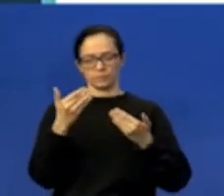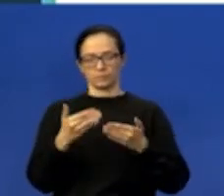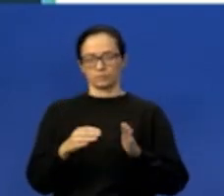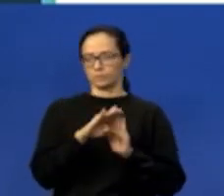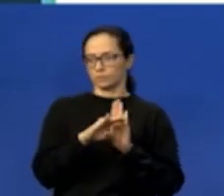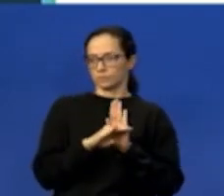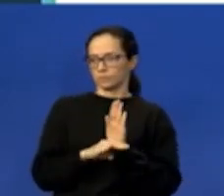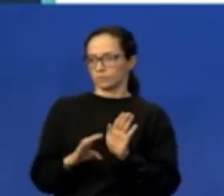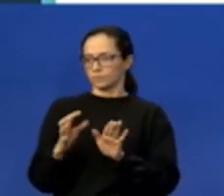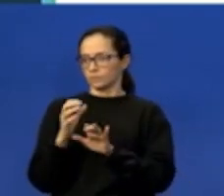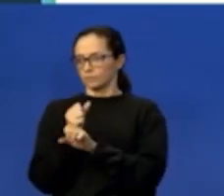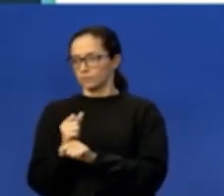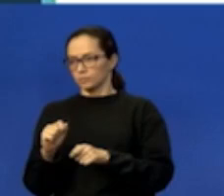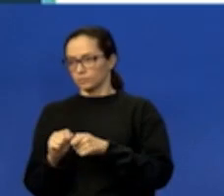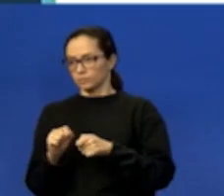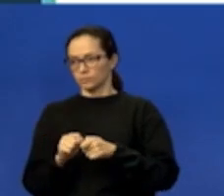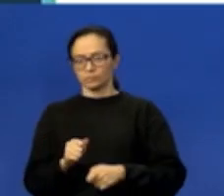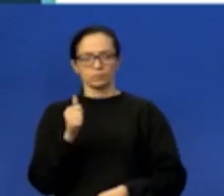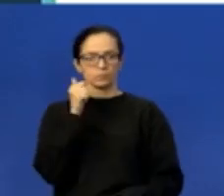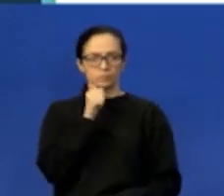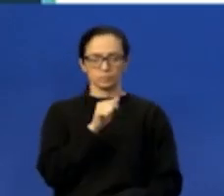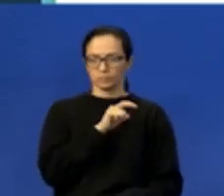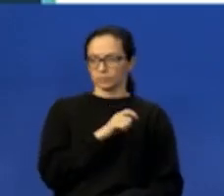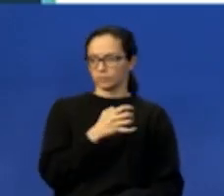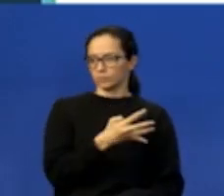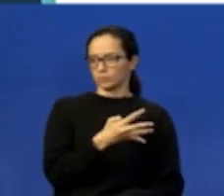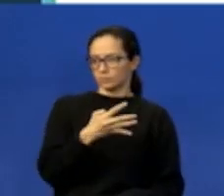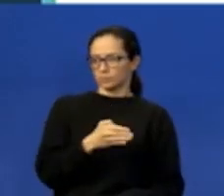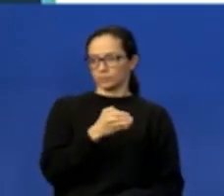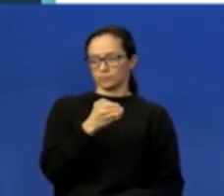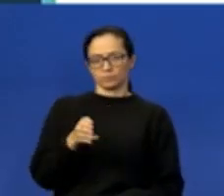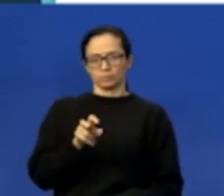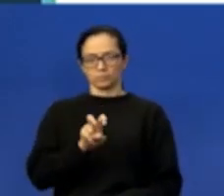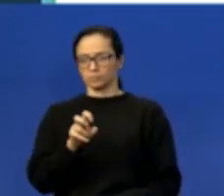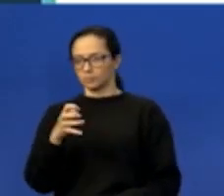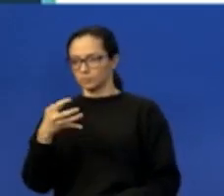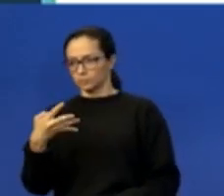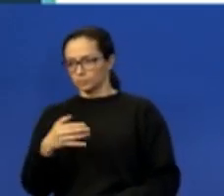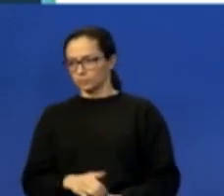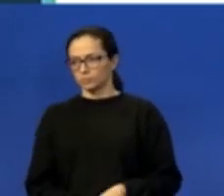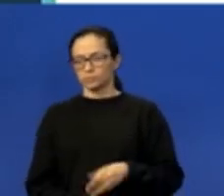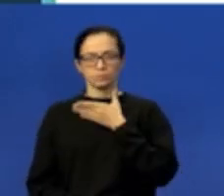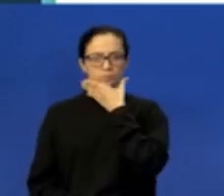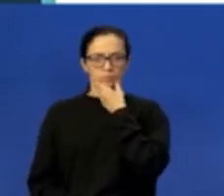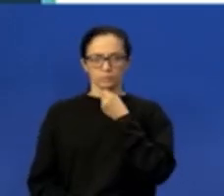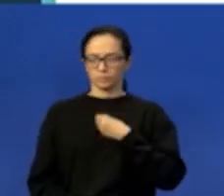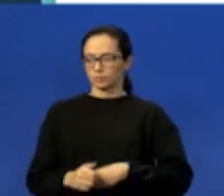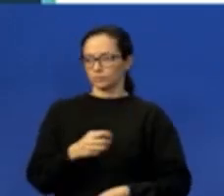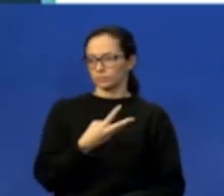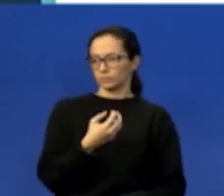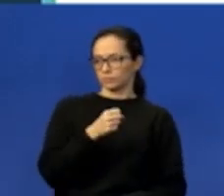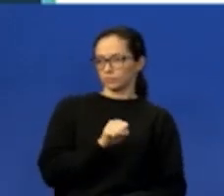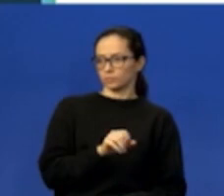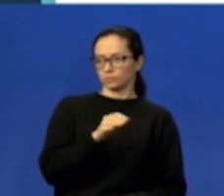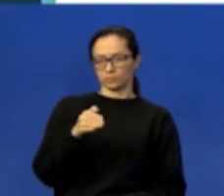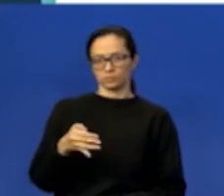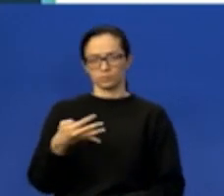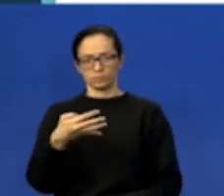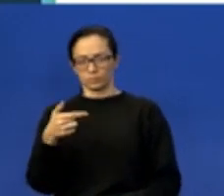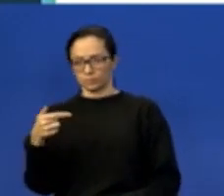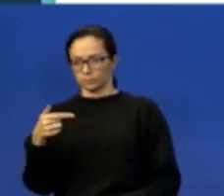dos eritrócitos, na mulher varia entre 44 a 54 e nos homens de 38